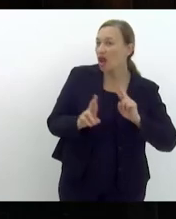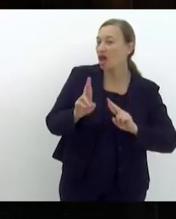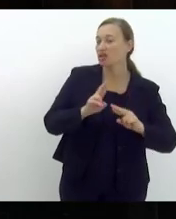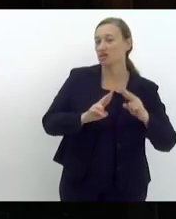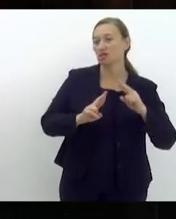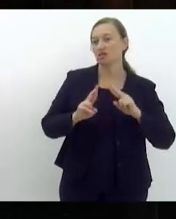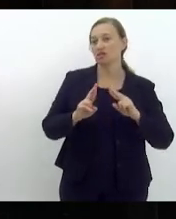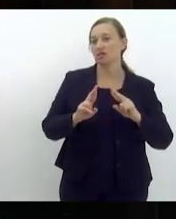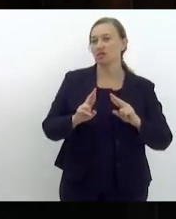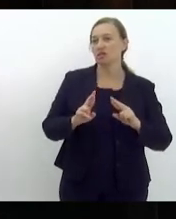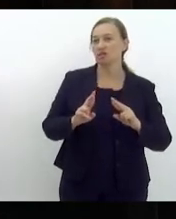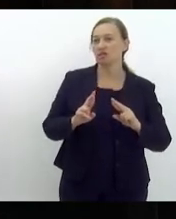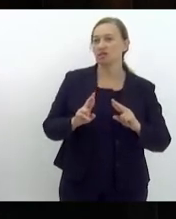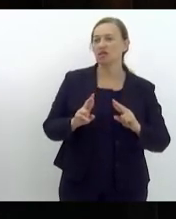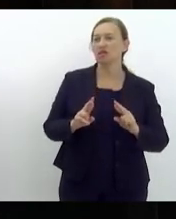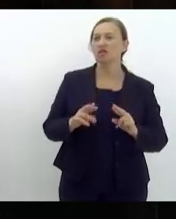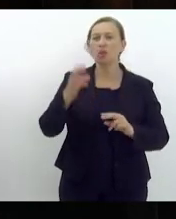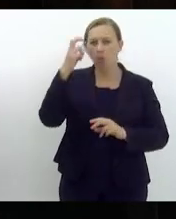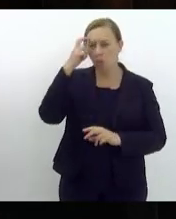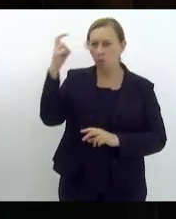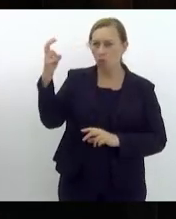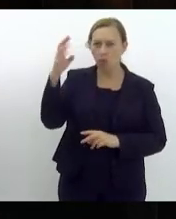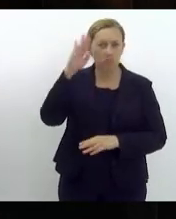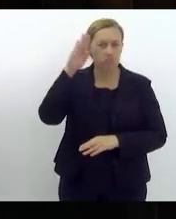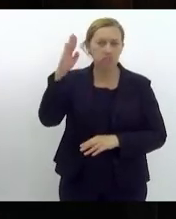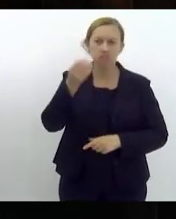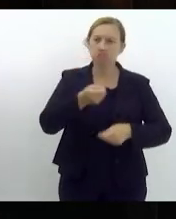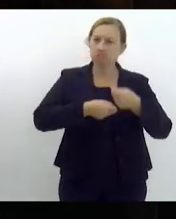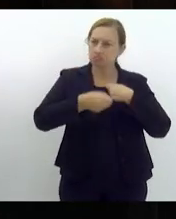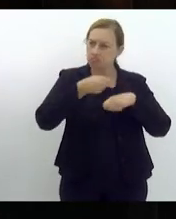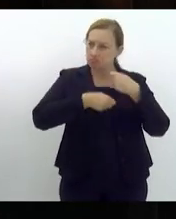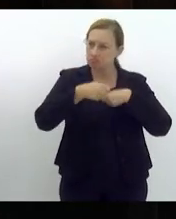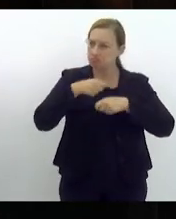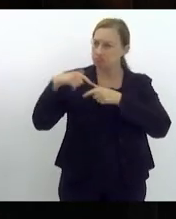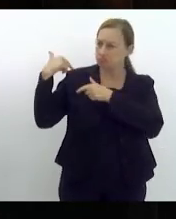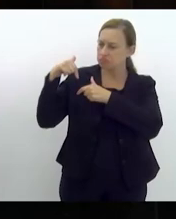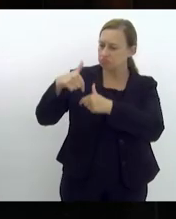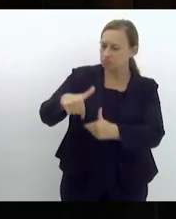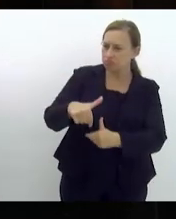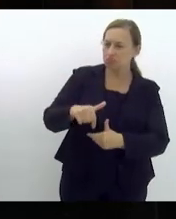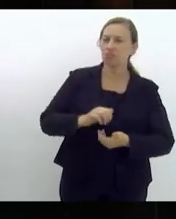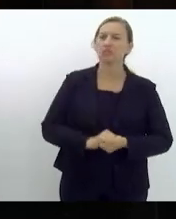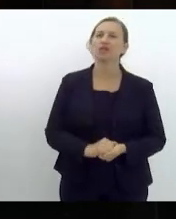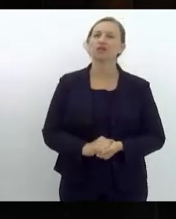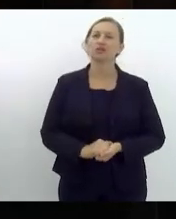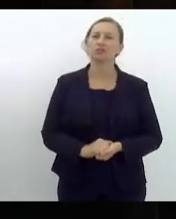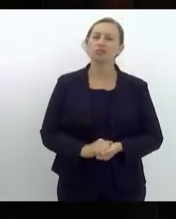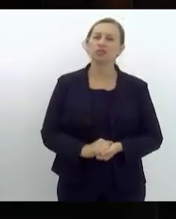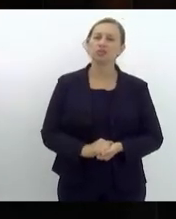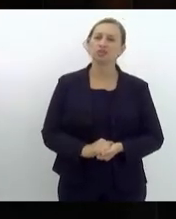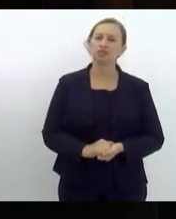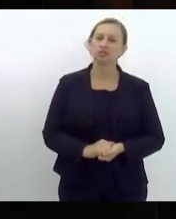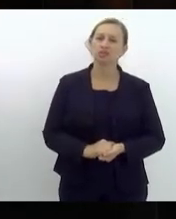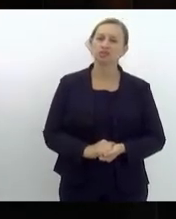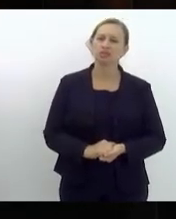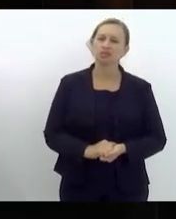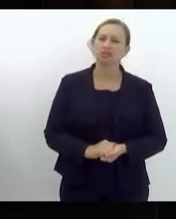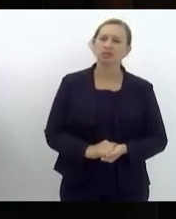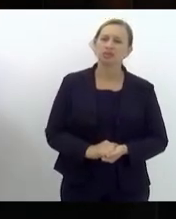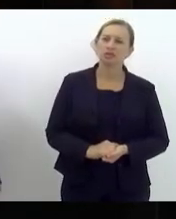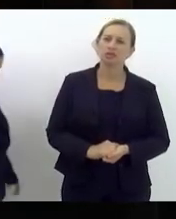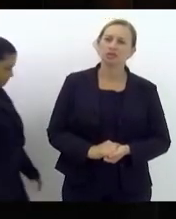a esse fenômeno cultural fundamental para nossa economia para nossa tradição é objeto de uma lei de vossa excelência